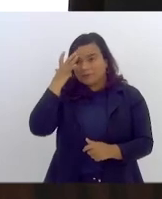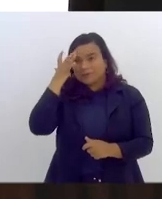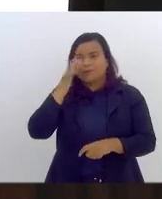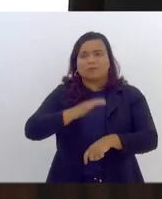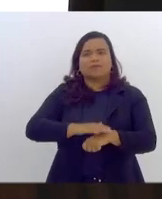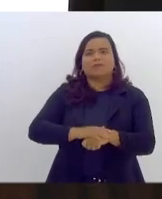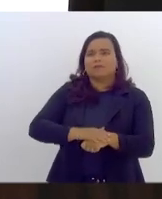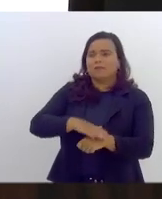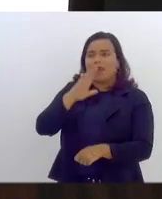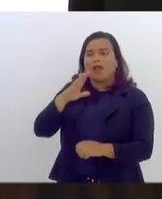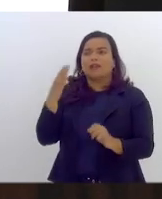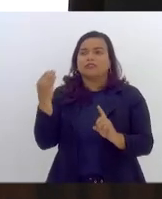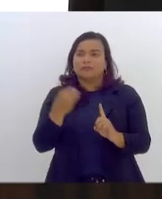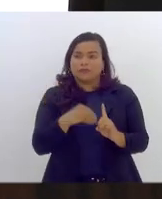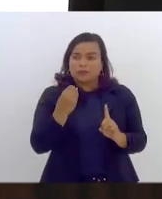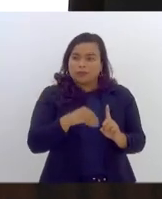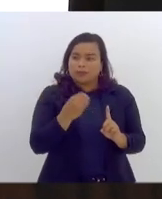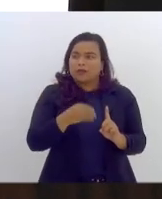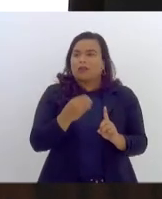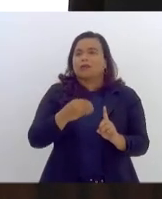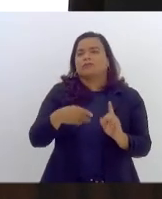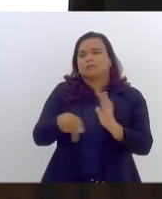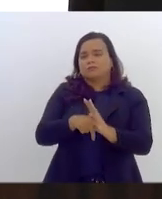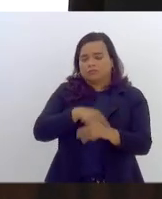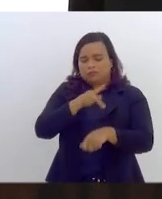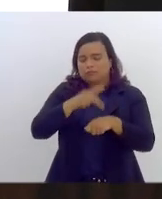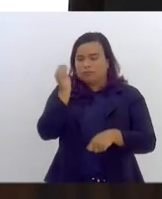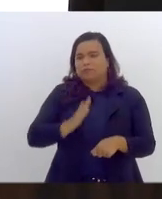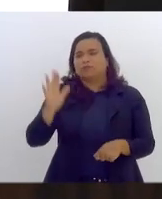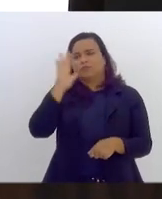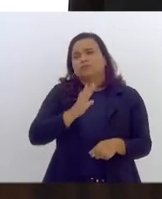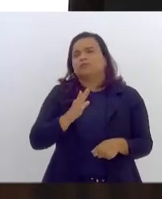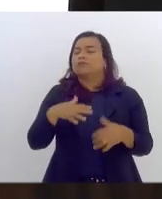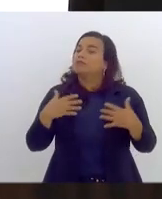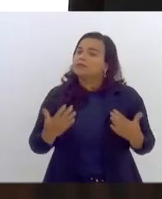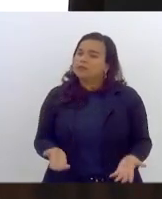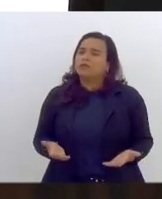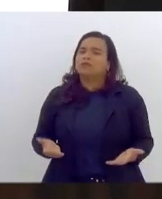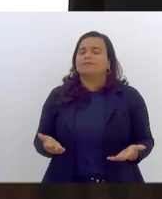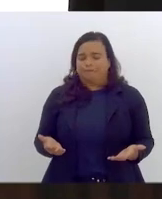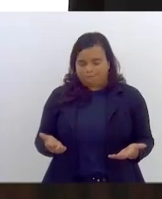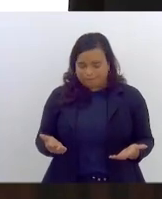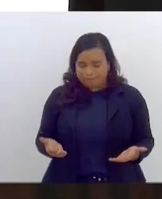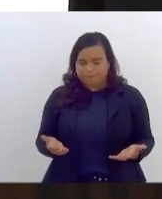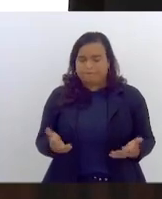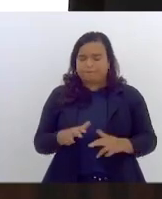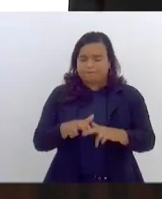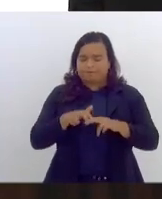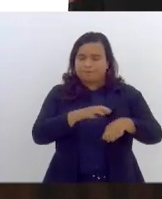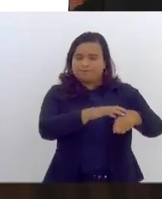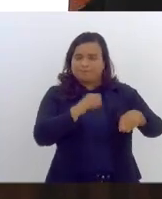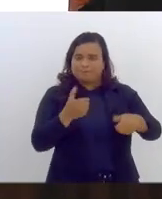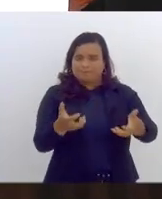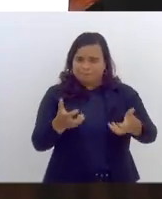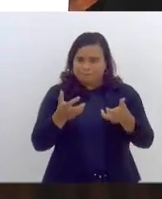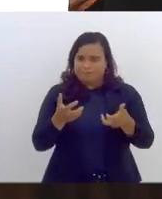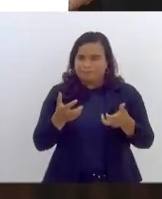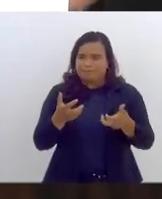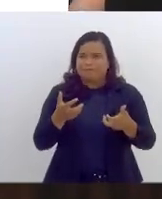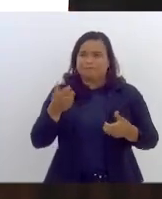mais vulnerabilizados em nosso país. Então, gostaria de chamar, de fazer o